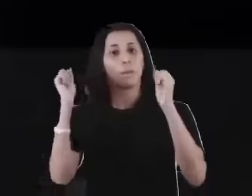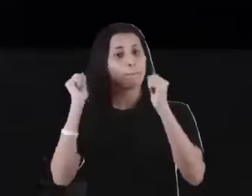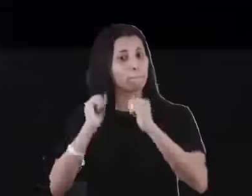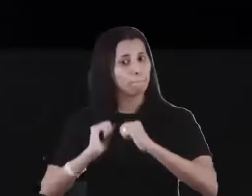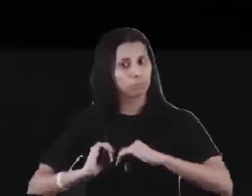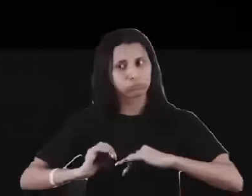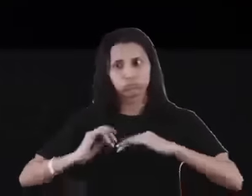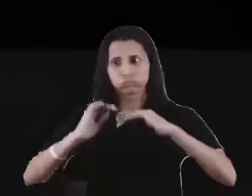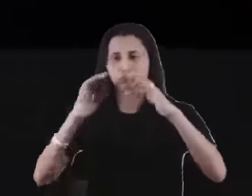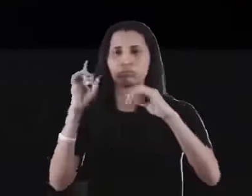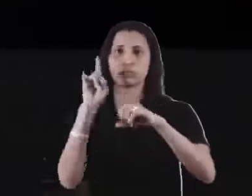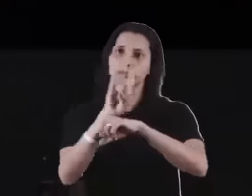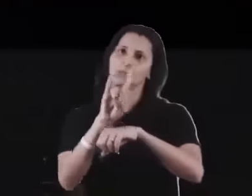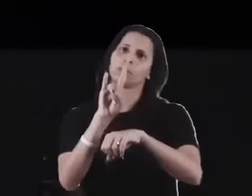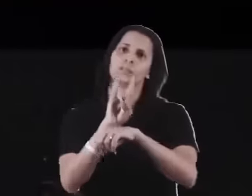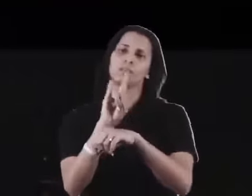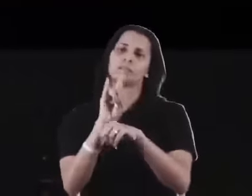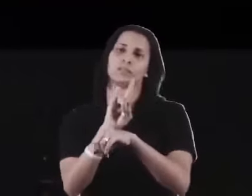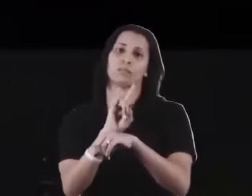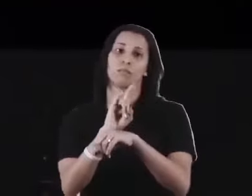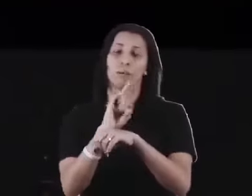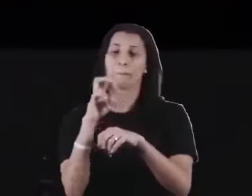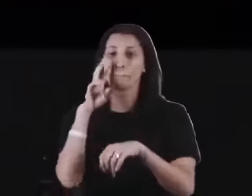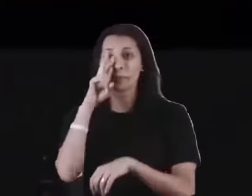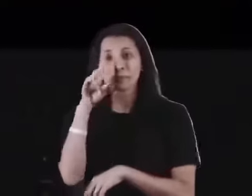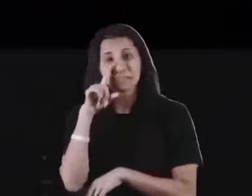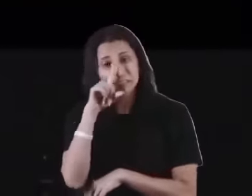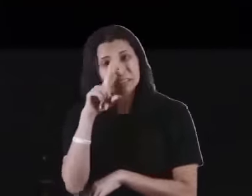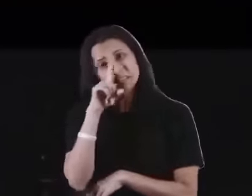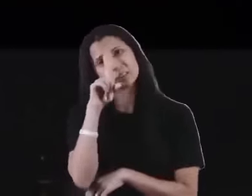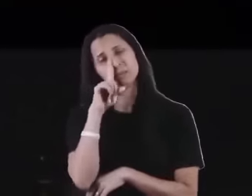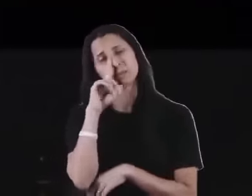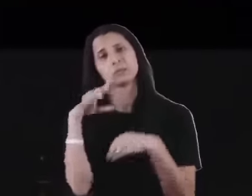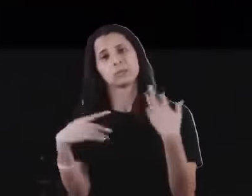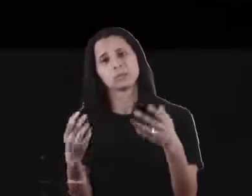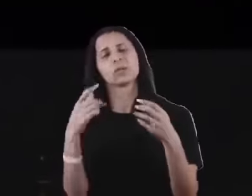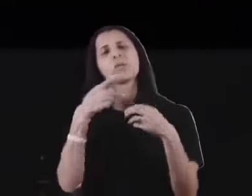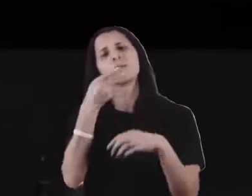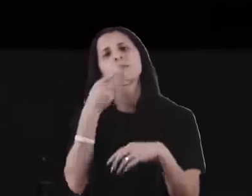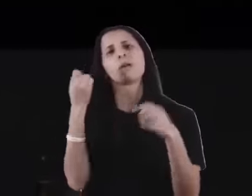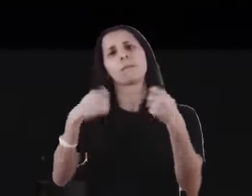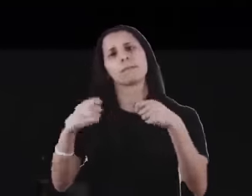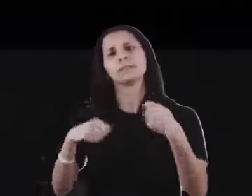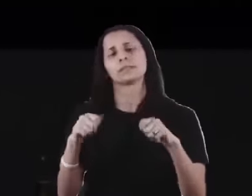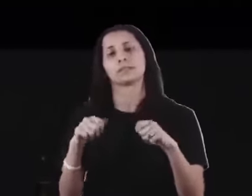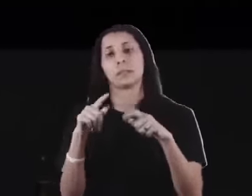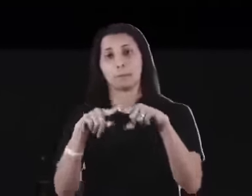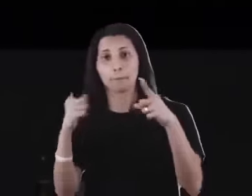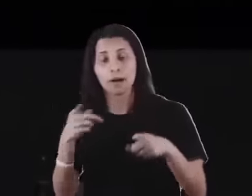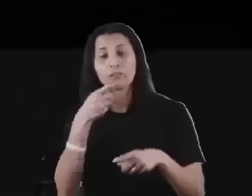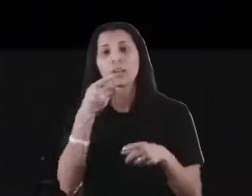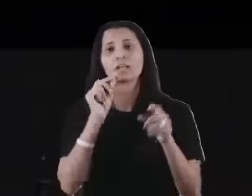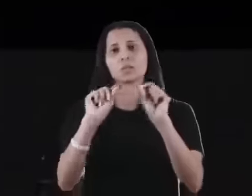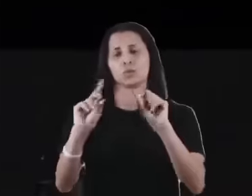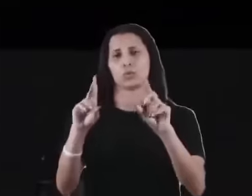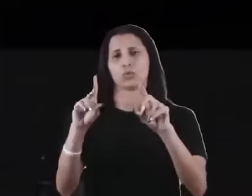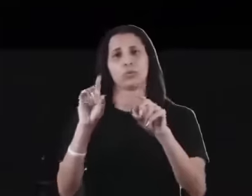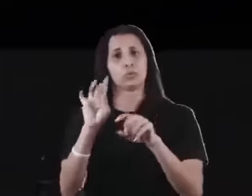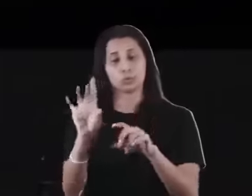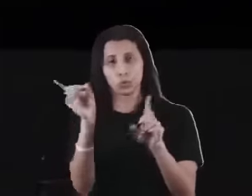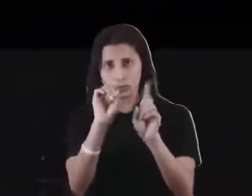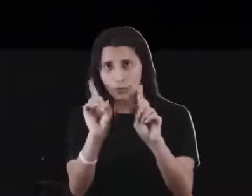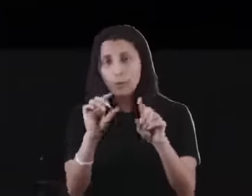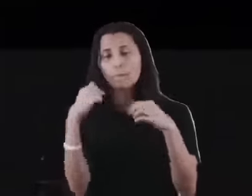é atrair nós precisamos falar sobre isso mas muito mais do que falar sobre a gravidade e nós precisamos falar sobre a cura bem